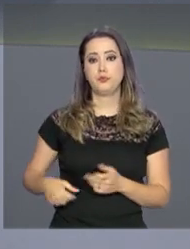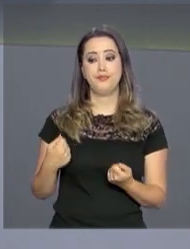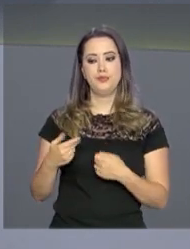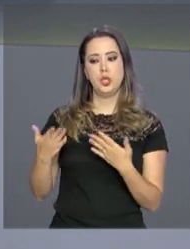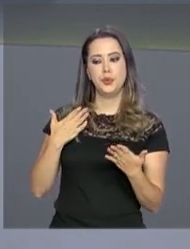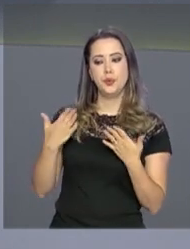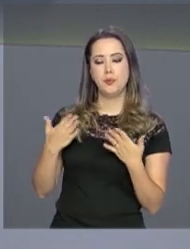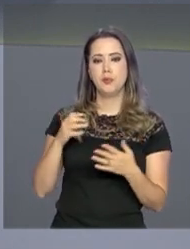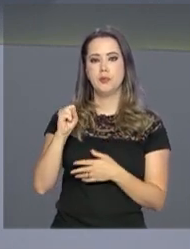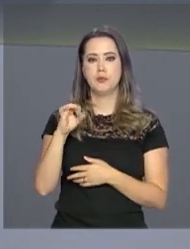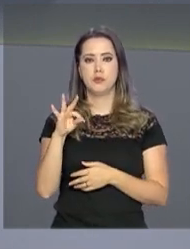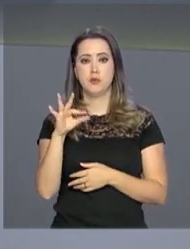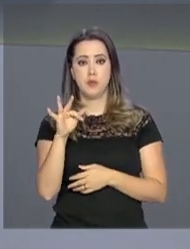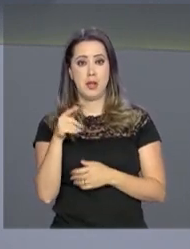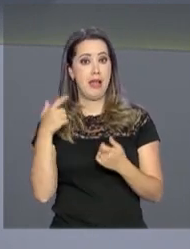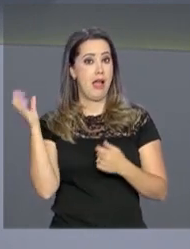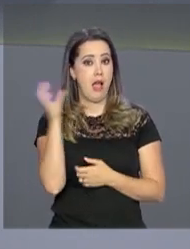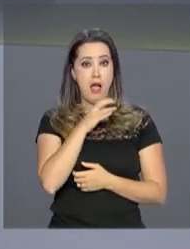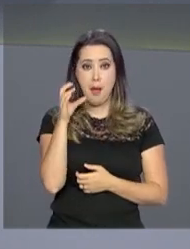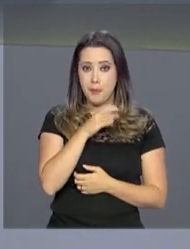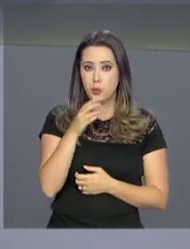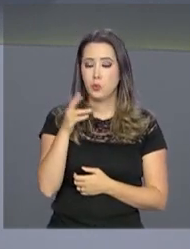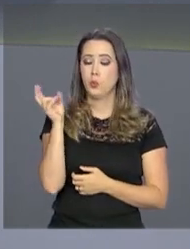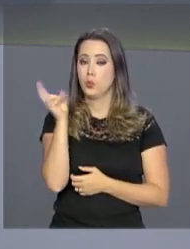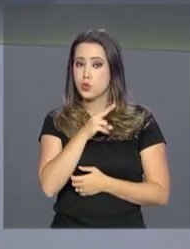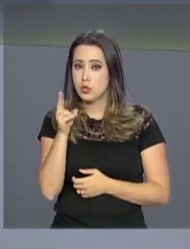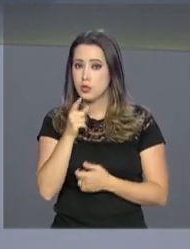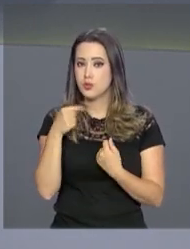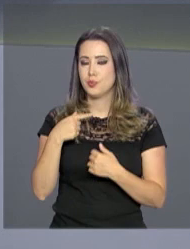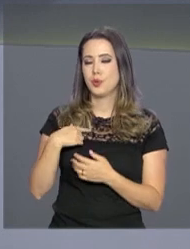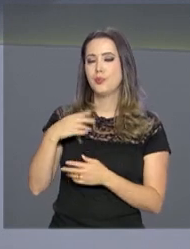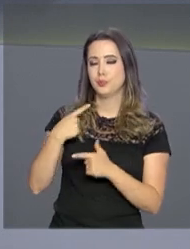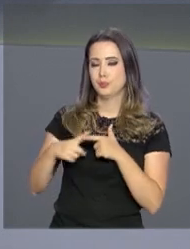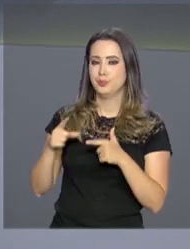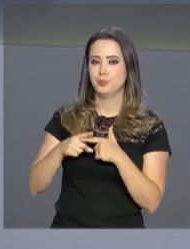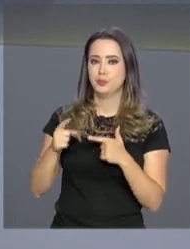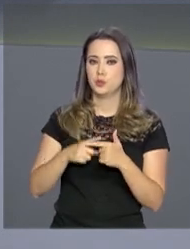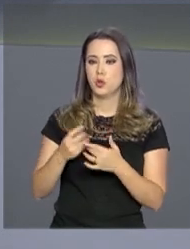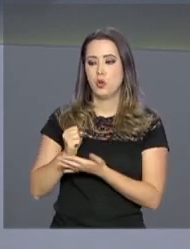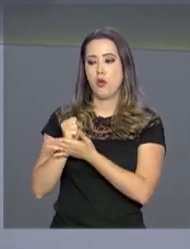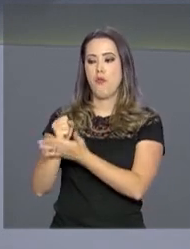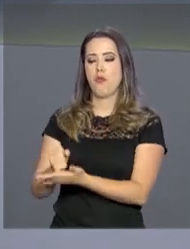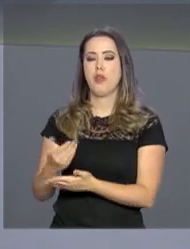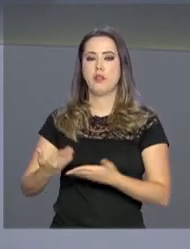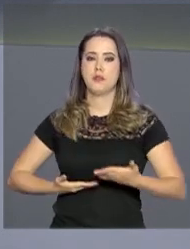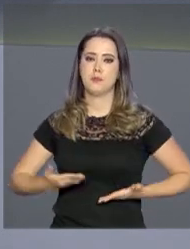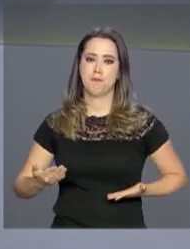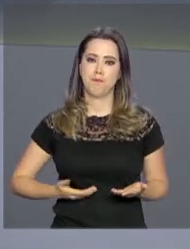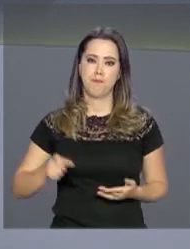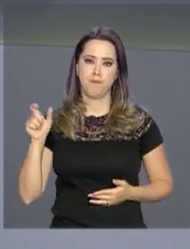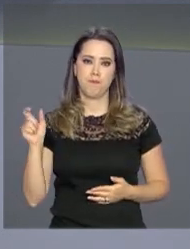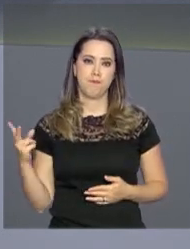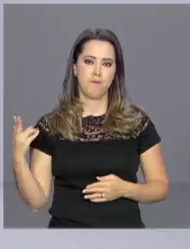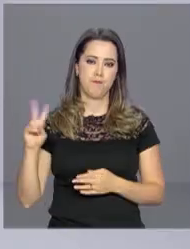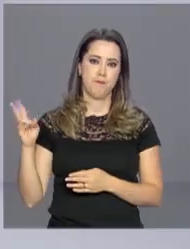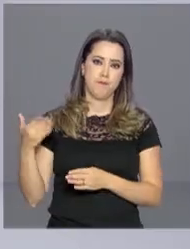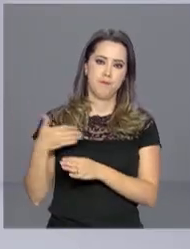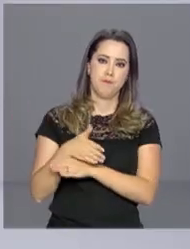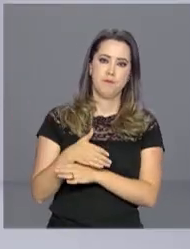stf com urgência já que pode prejudicar a oferta de serviços públicos para os migrantes